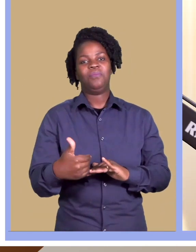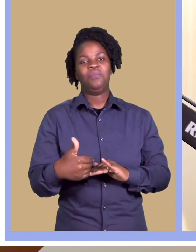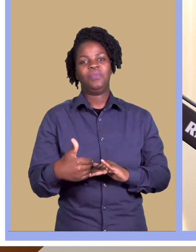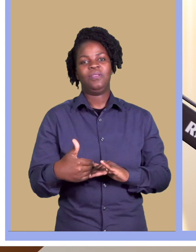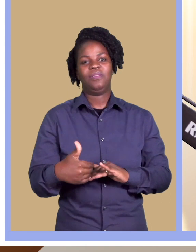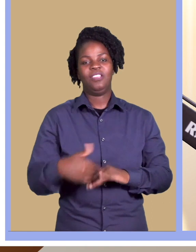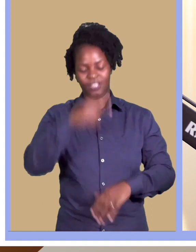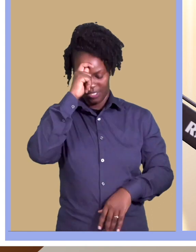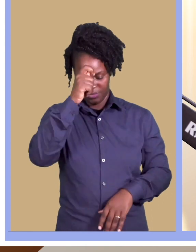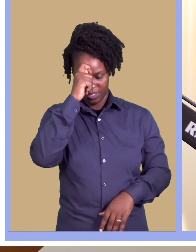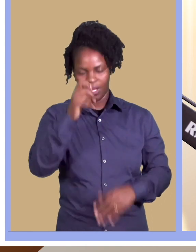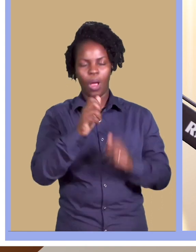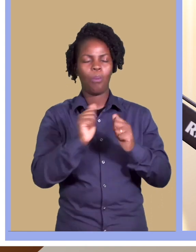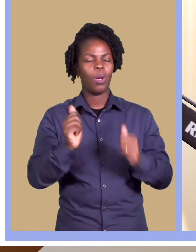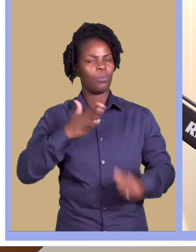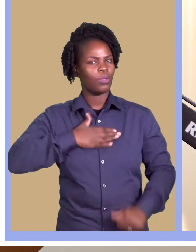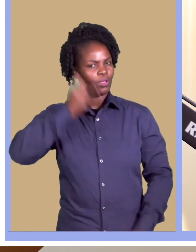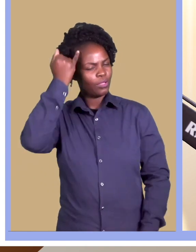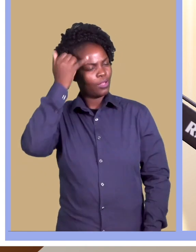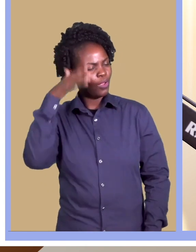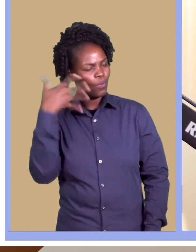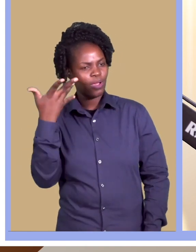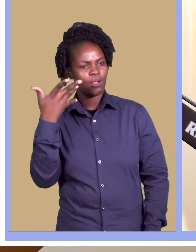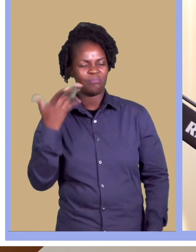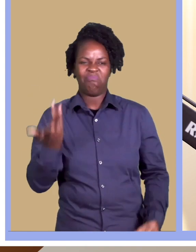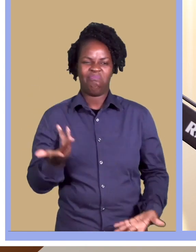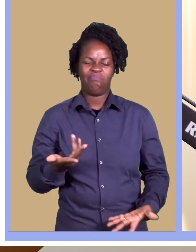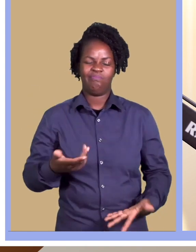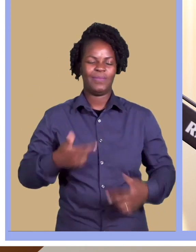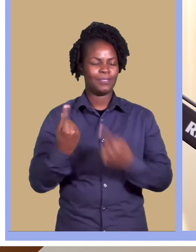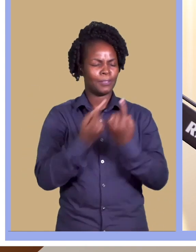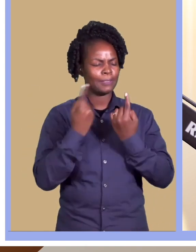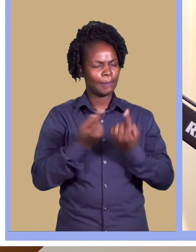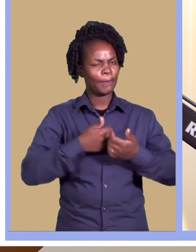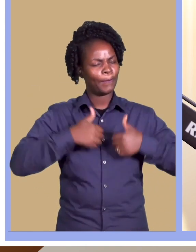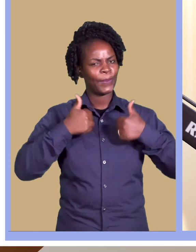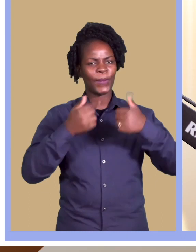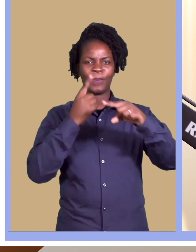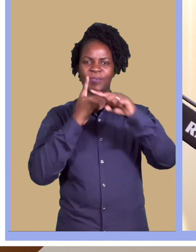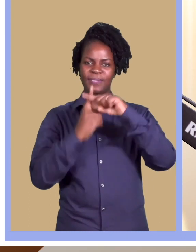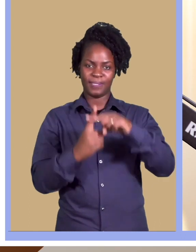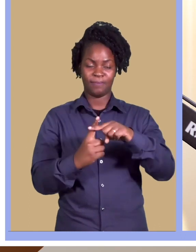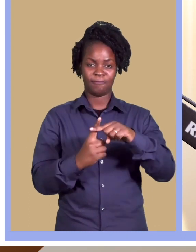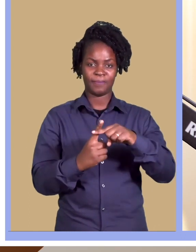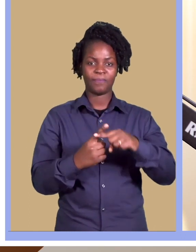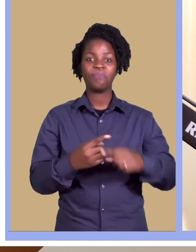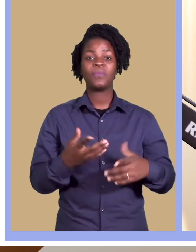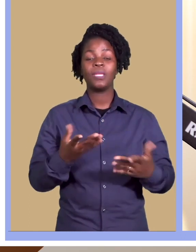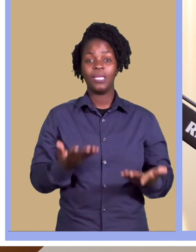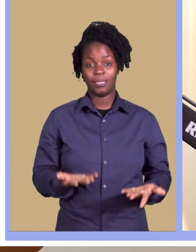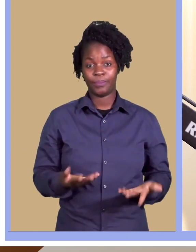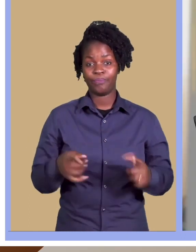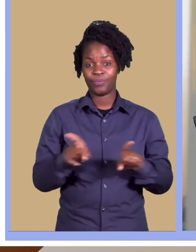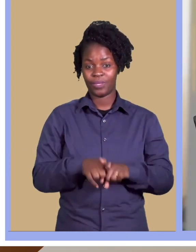é um grande marco, um grande avanço, e eu honestamente espero que no tempo que me for concedido eu consiga fazer uma